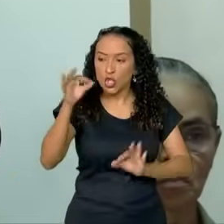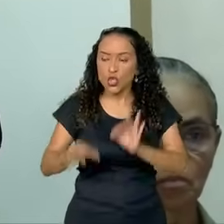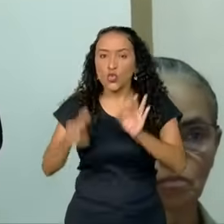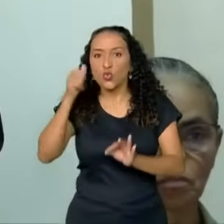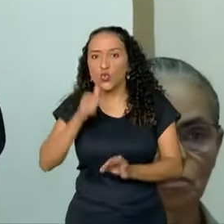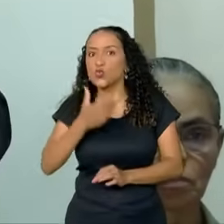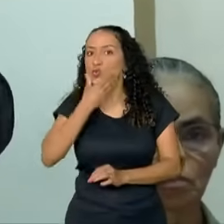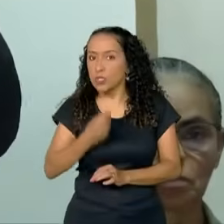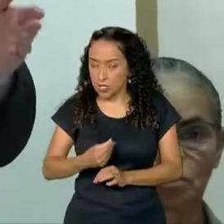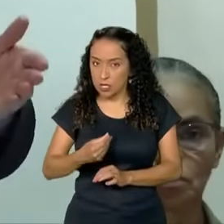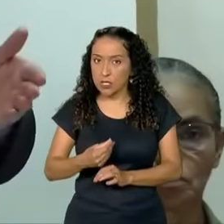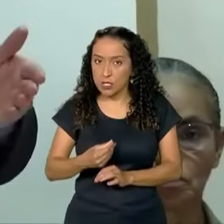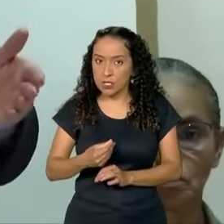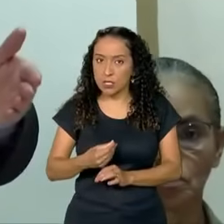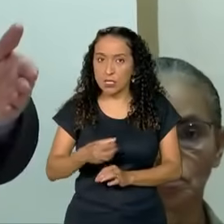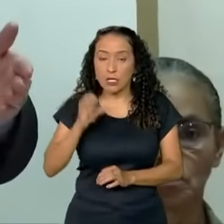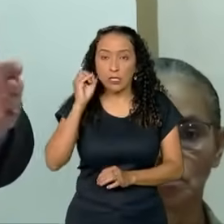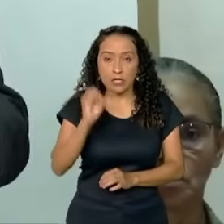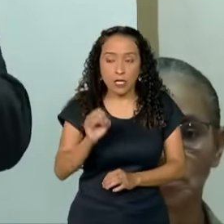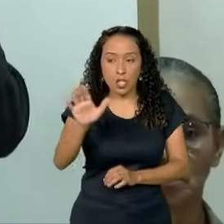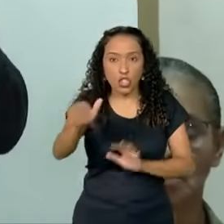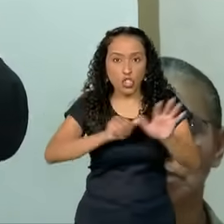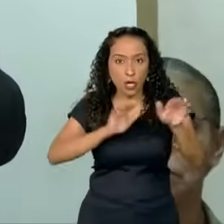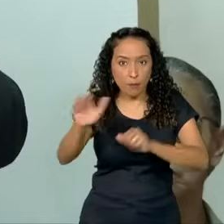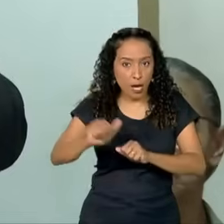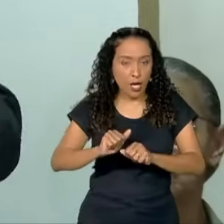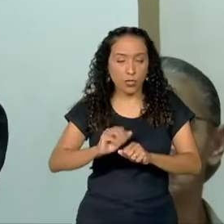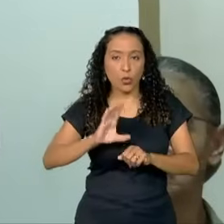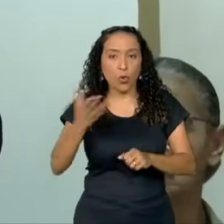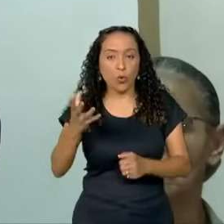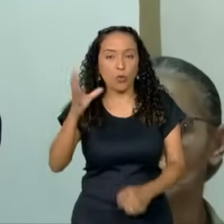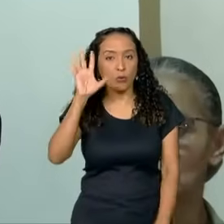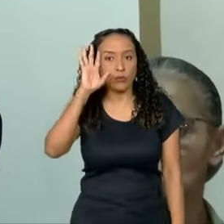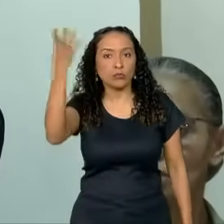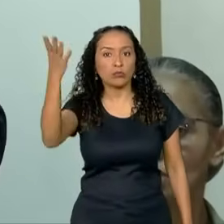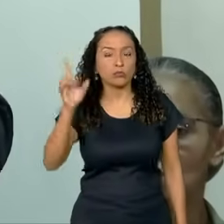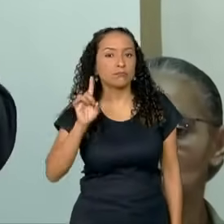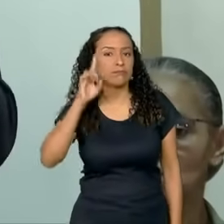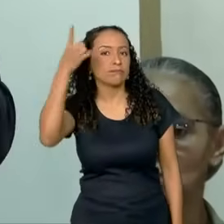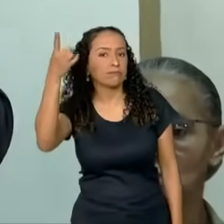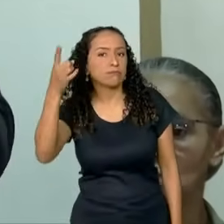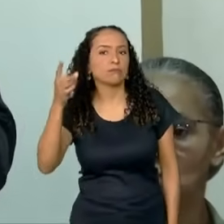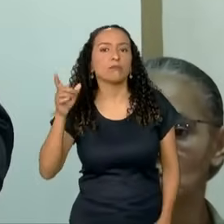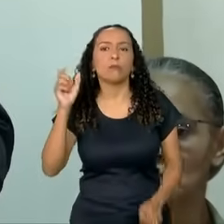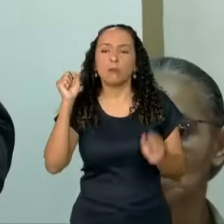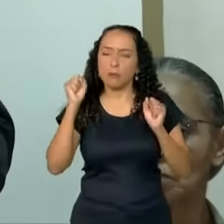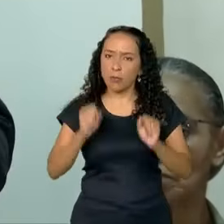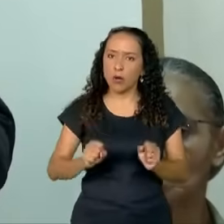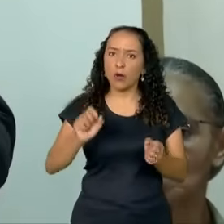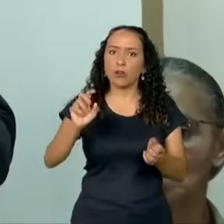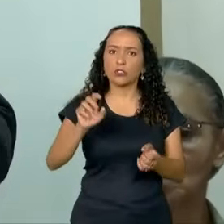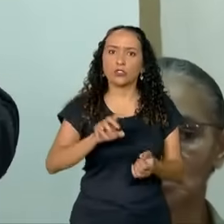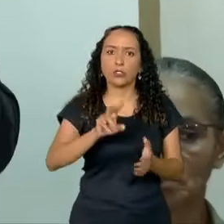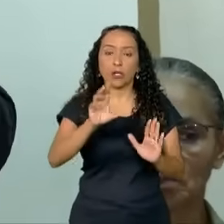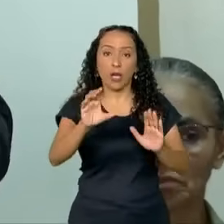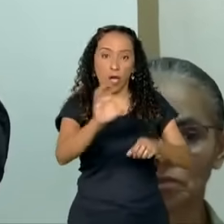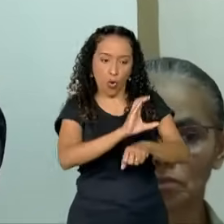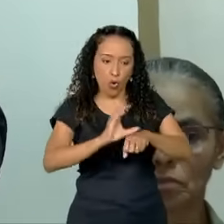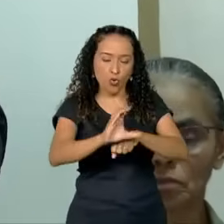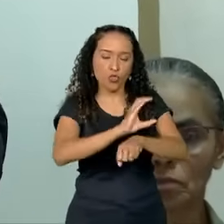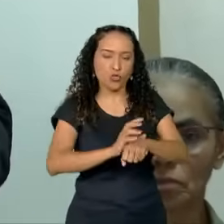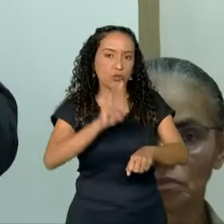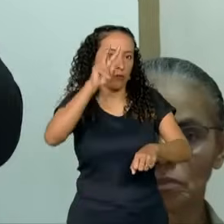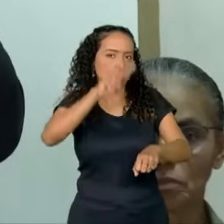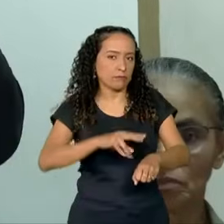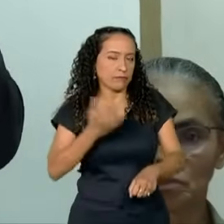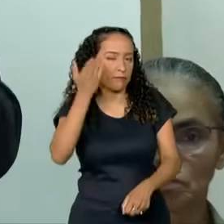juízas, quando chamados ou quando tomarem iniciativas, interpretem a Constituição e as